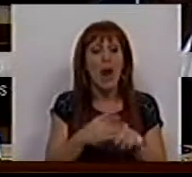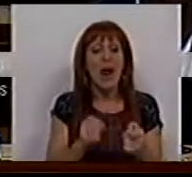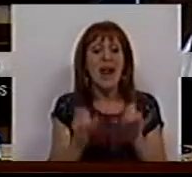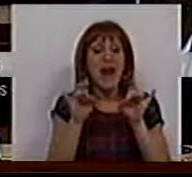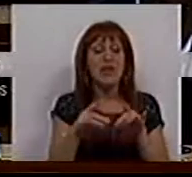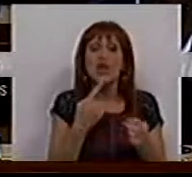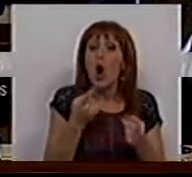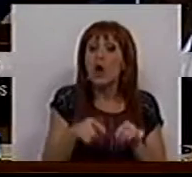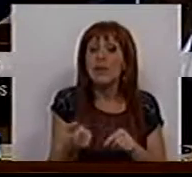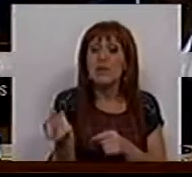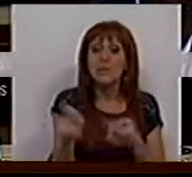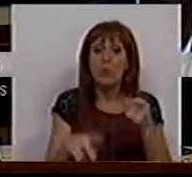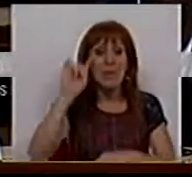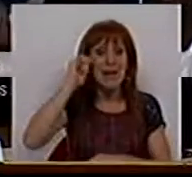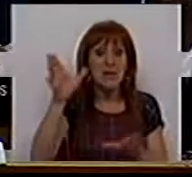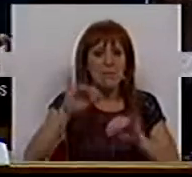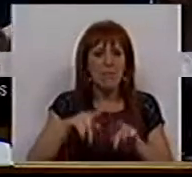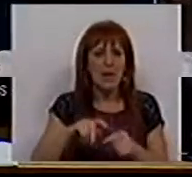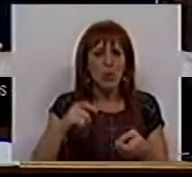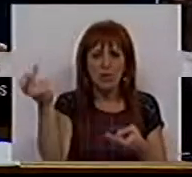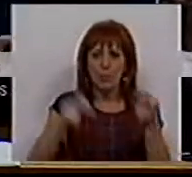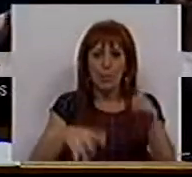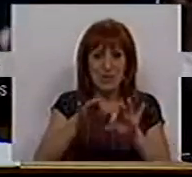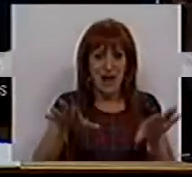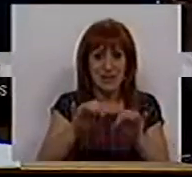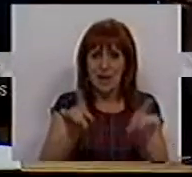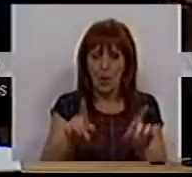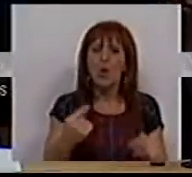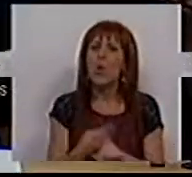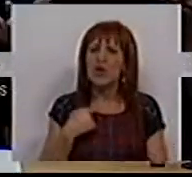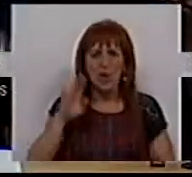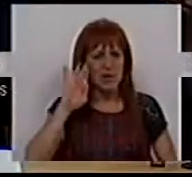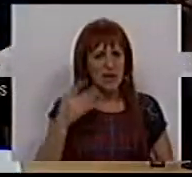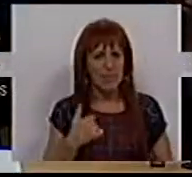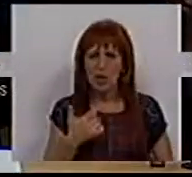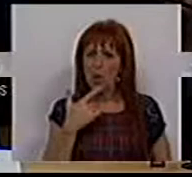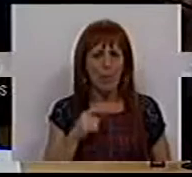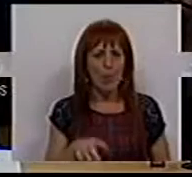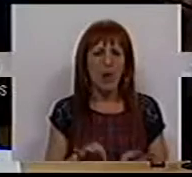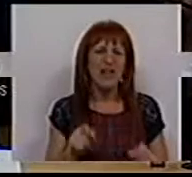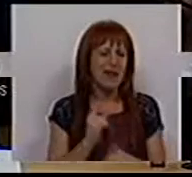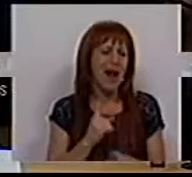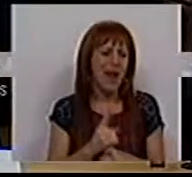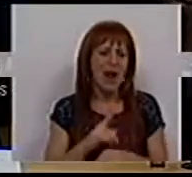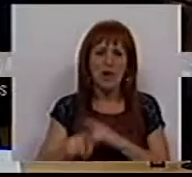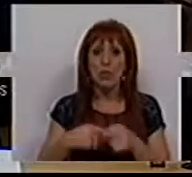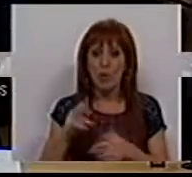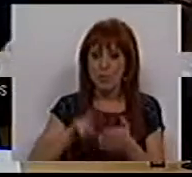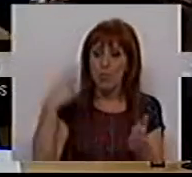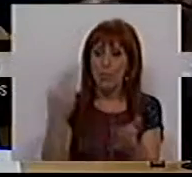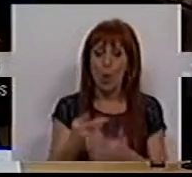evitar novas crises, para evitar novos casos como este. Uma coisa sabemos, não pode ficar tudo na mesma depois